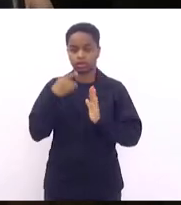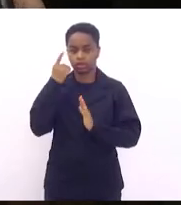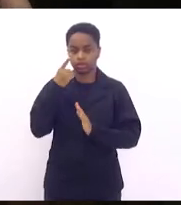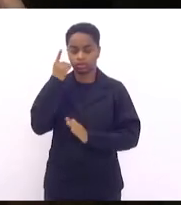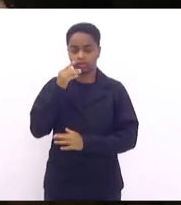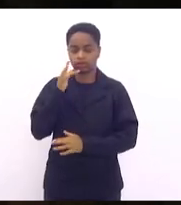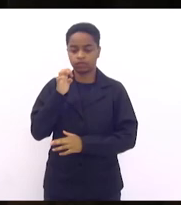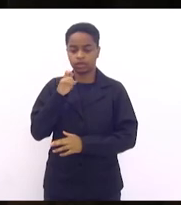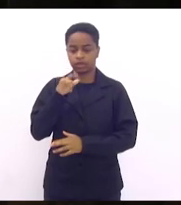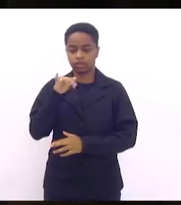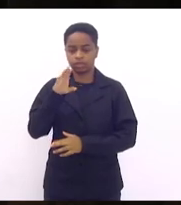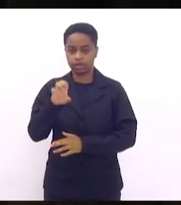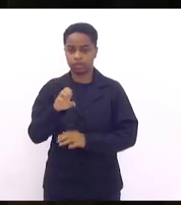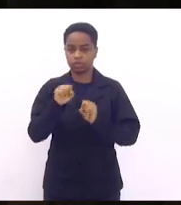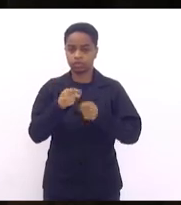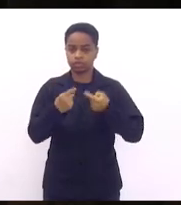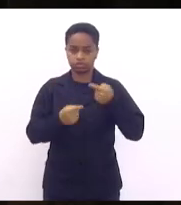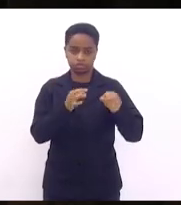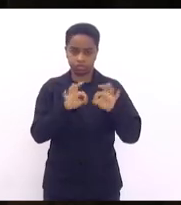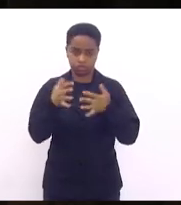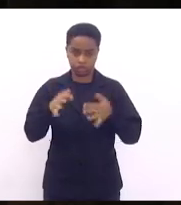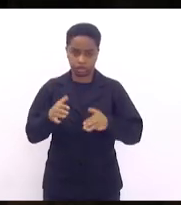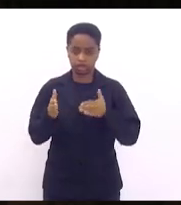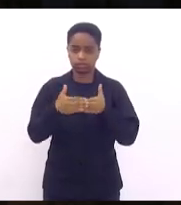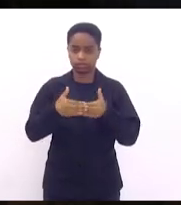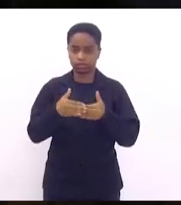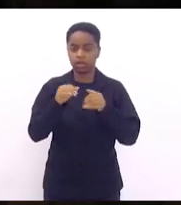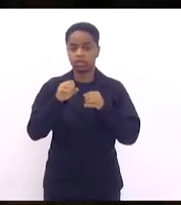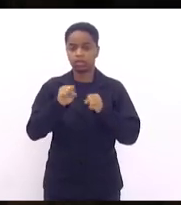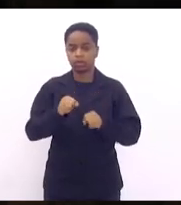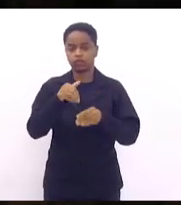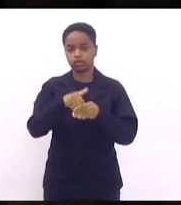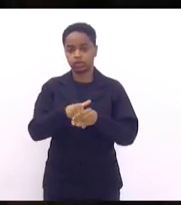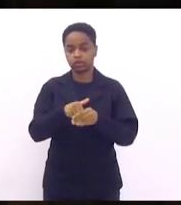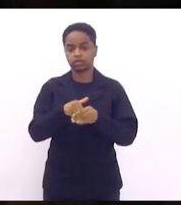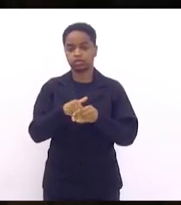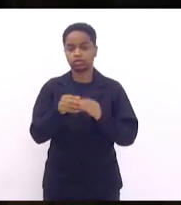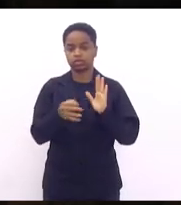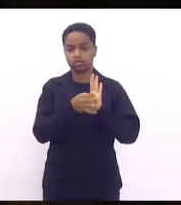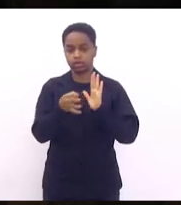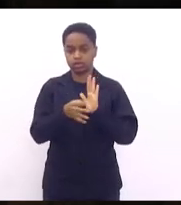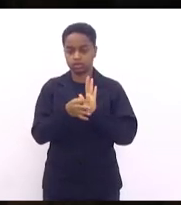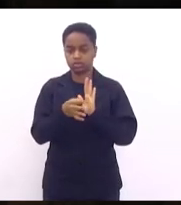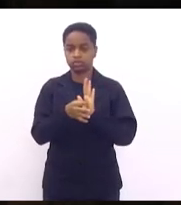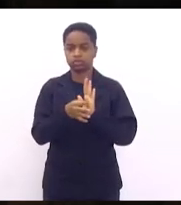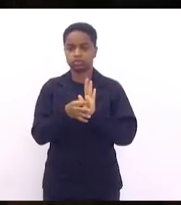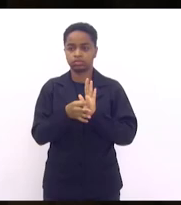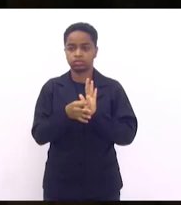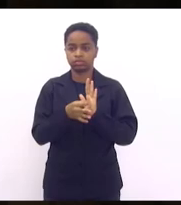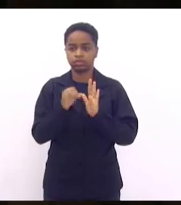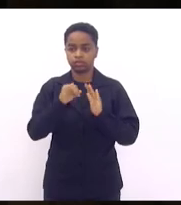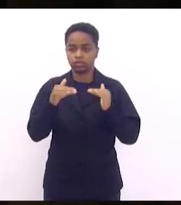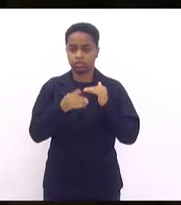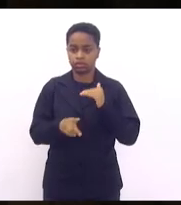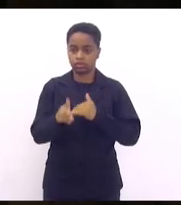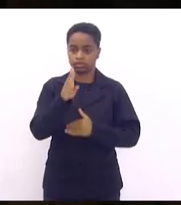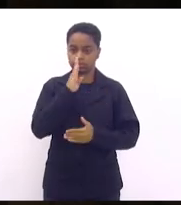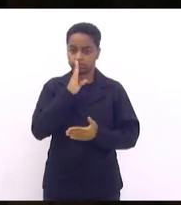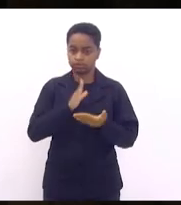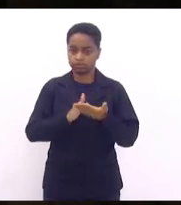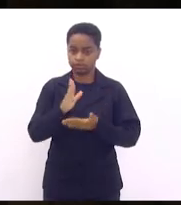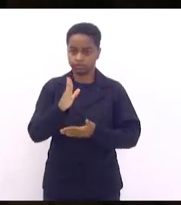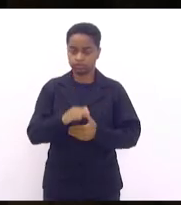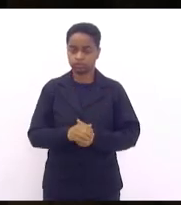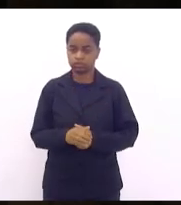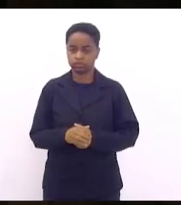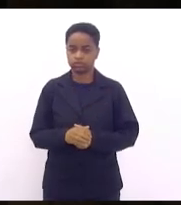Em discussão, não havendo que queira discutir, encerrada a discussão. Em votação, parecer da comissão de comissão legislativa. Senhores que aprovam, mas como estão